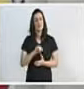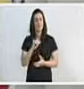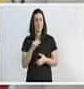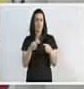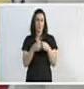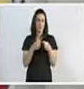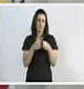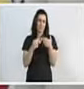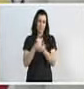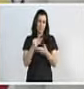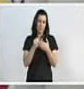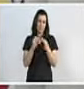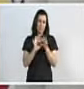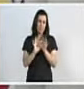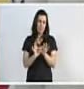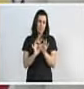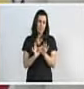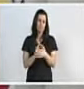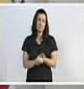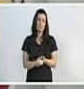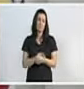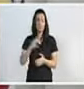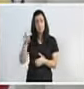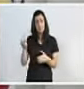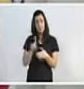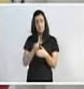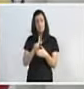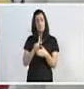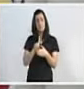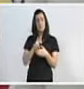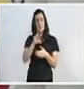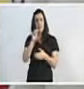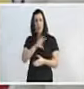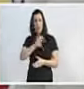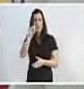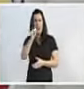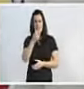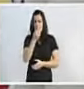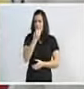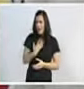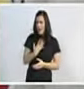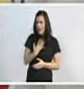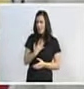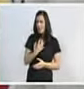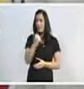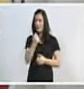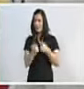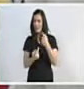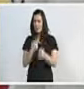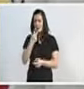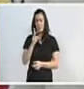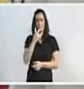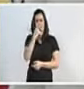base aliada, né, os partidos da base aliada, viesse nessa tribuna e dissesse, não, vai ganhar e vai ganhar bem, alguns iam dizer que está louco,